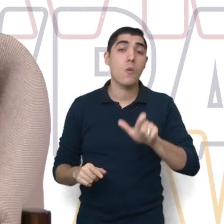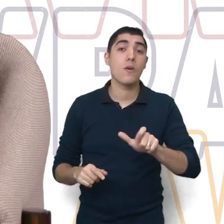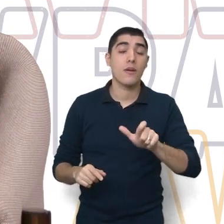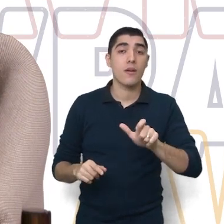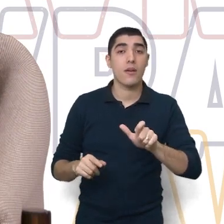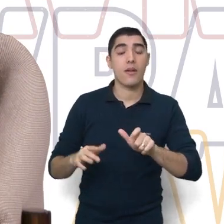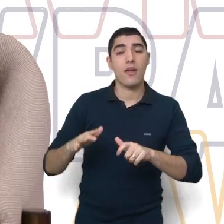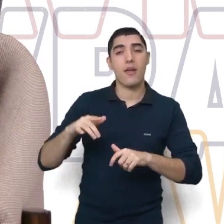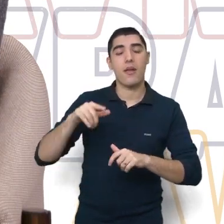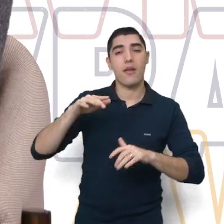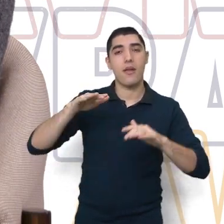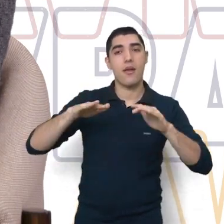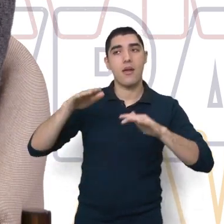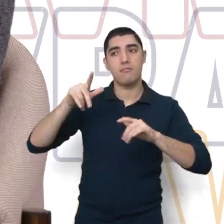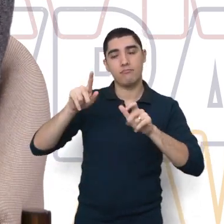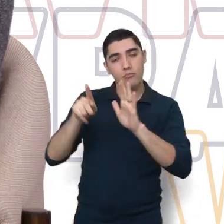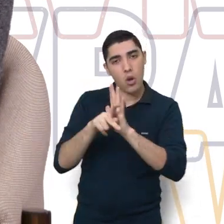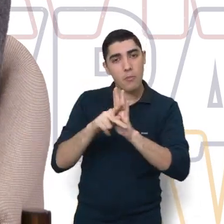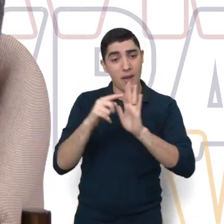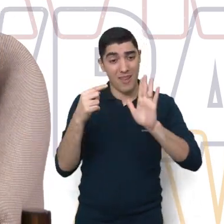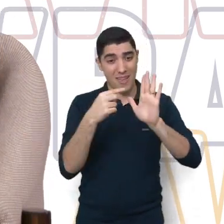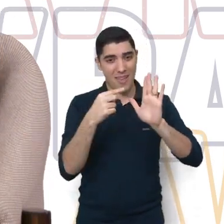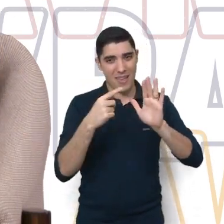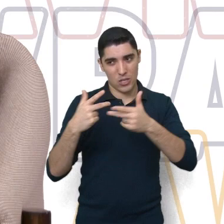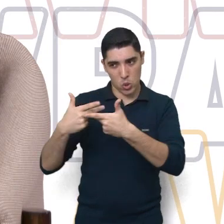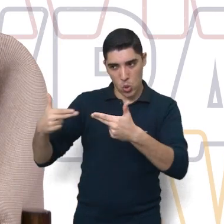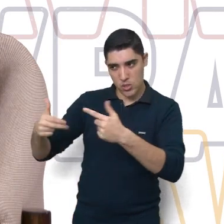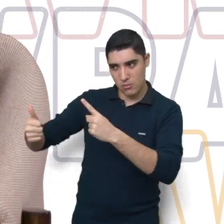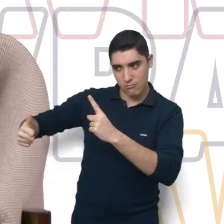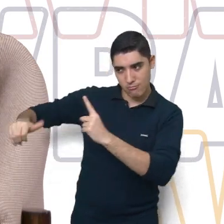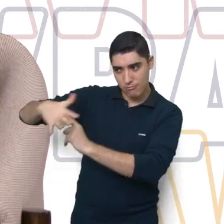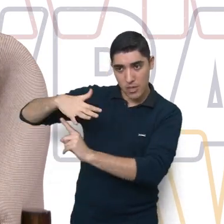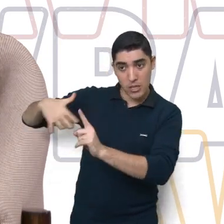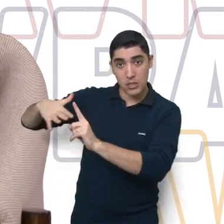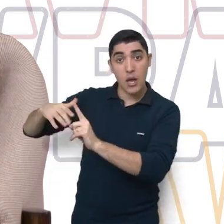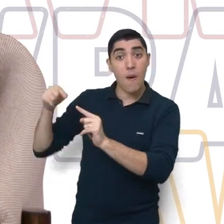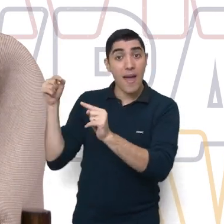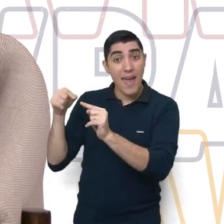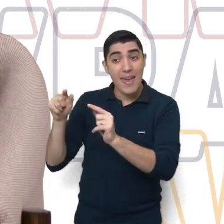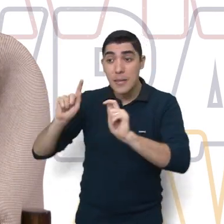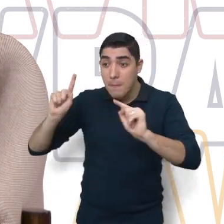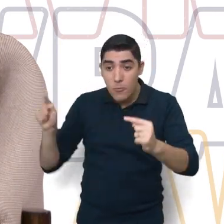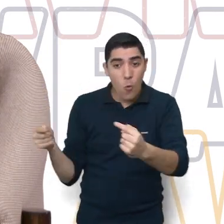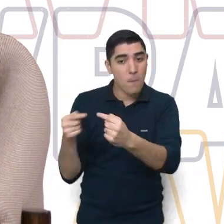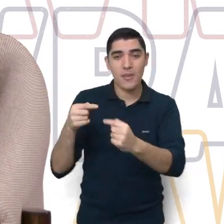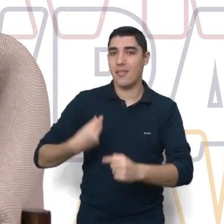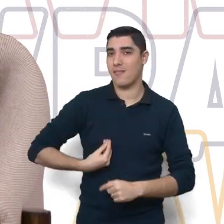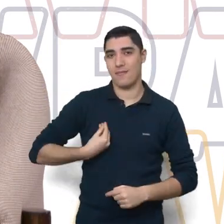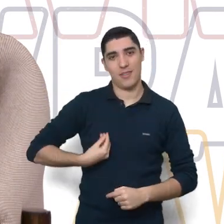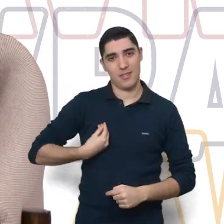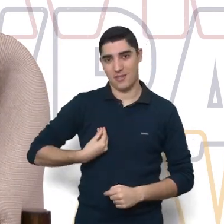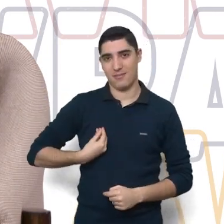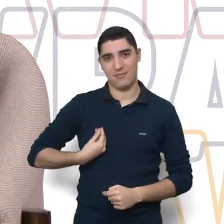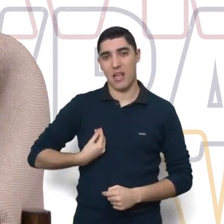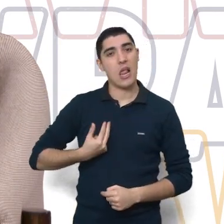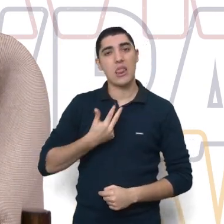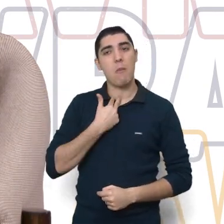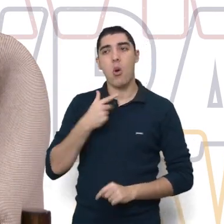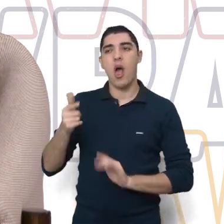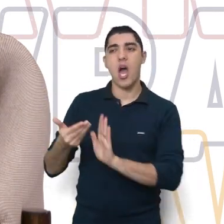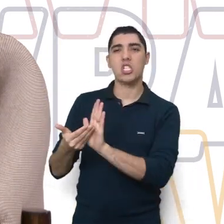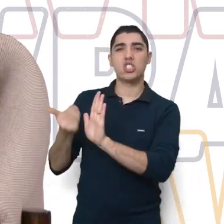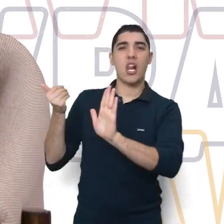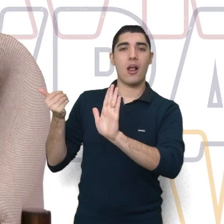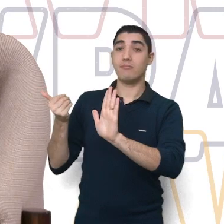deixar insociável né as questões ambientais no nosso processo de vida